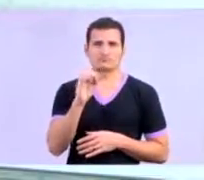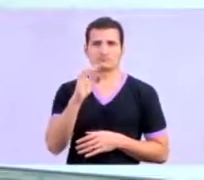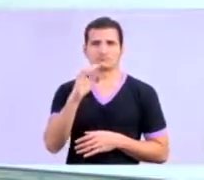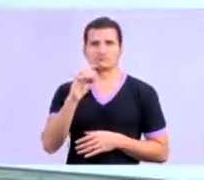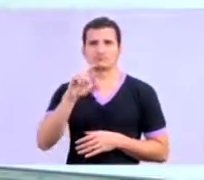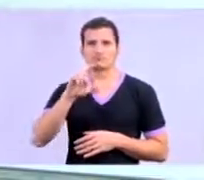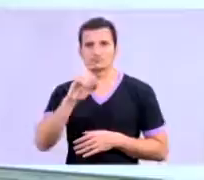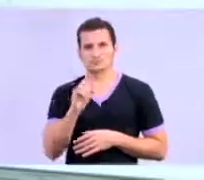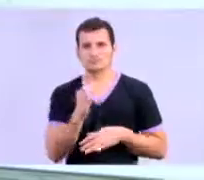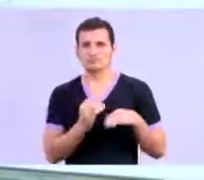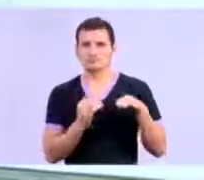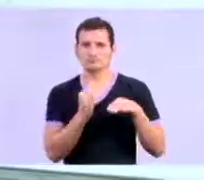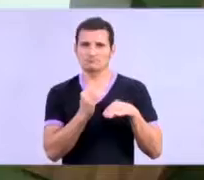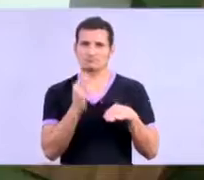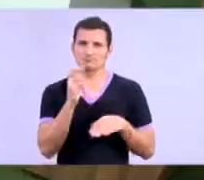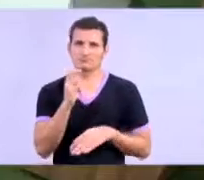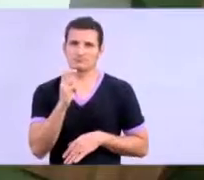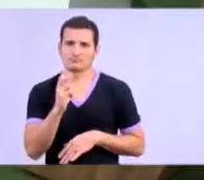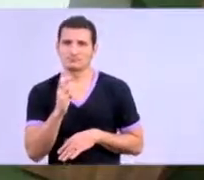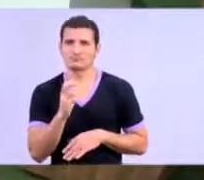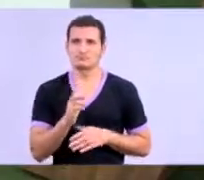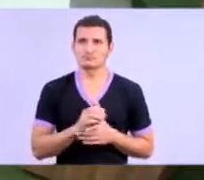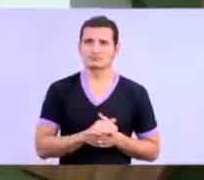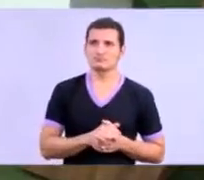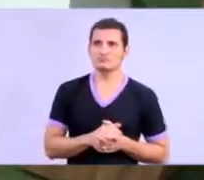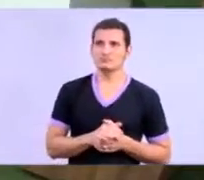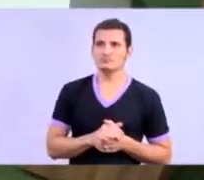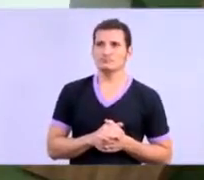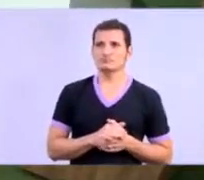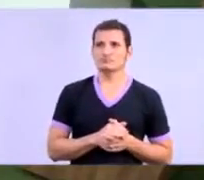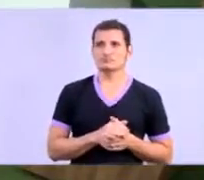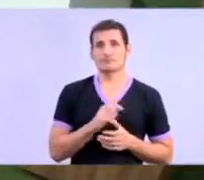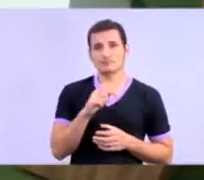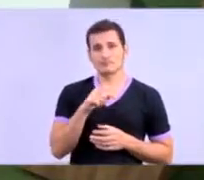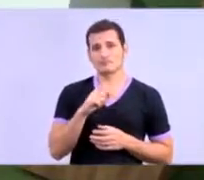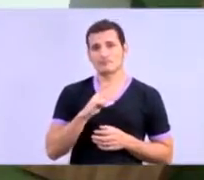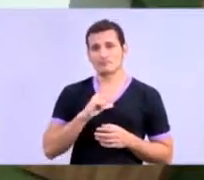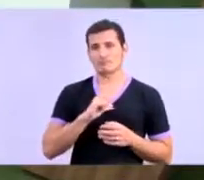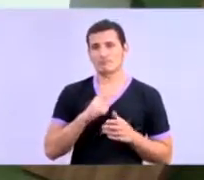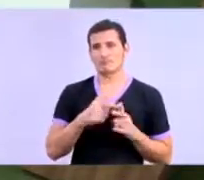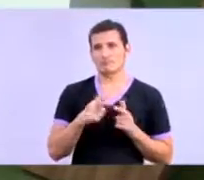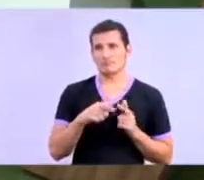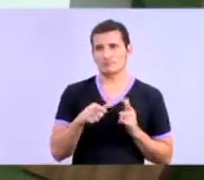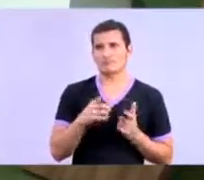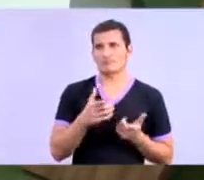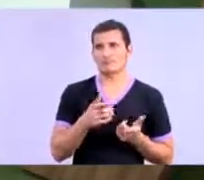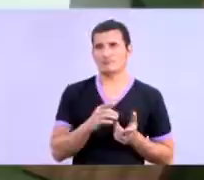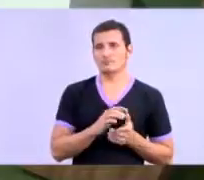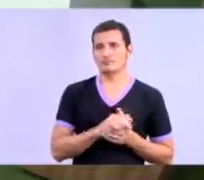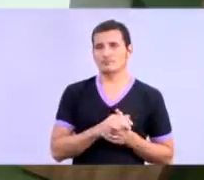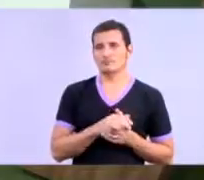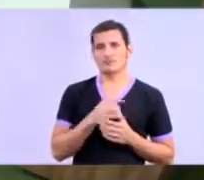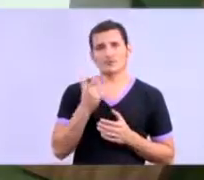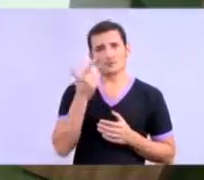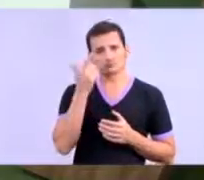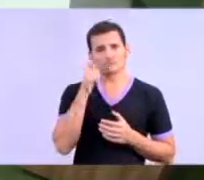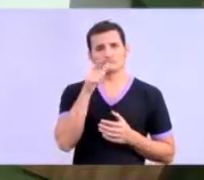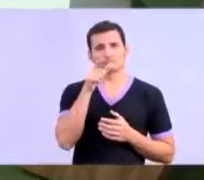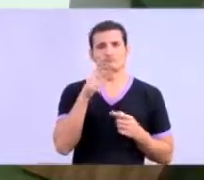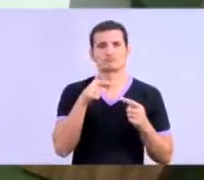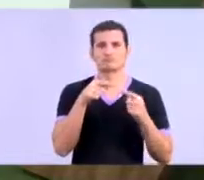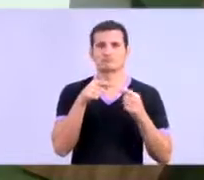autenticação. A camada 5, por exemplo, isso, né? Que o que houve aqui, nós tivemos um problema. Foi porque nós conseguimos até conectar na rede